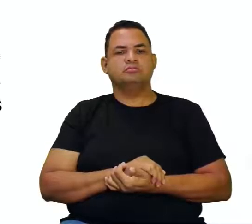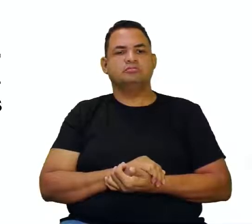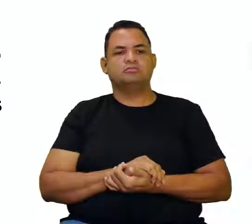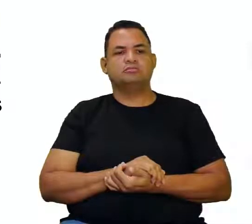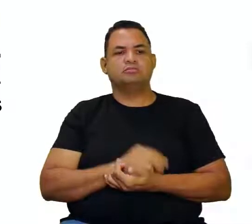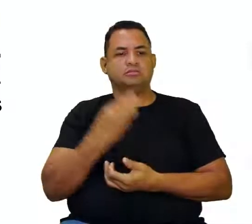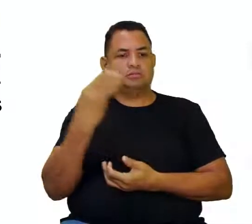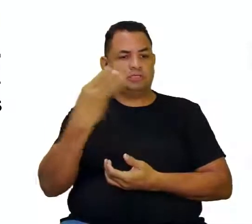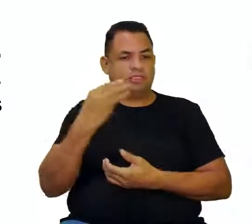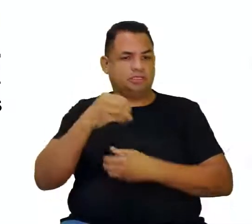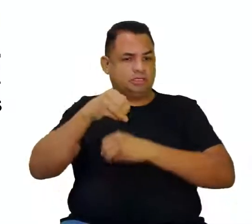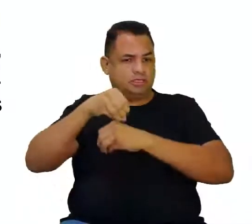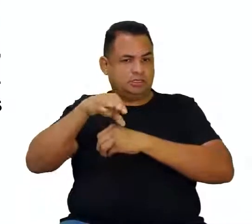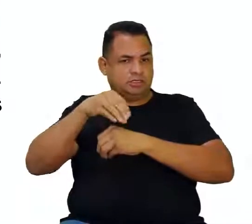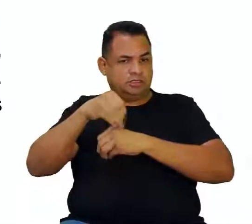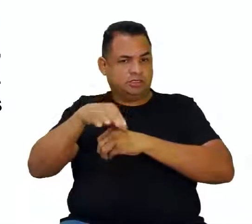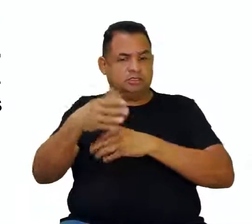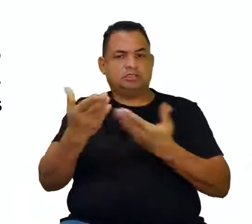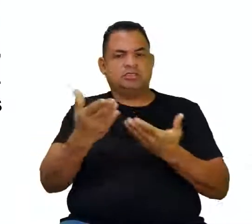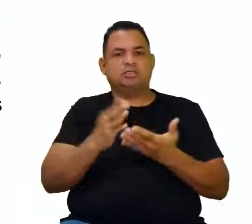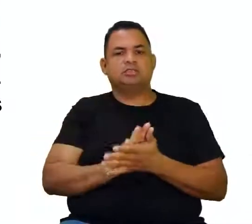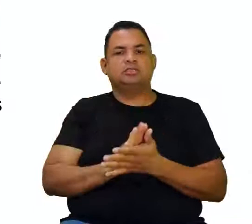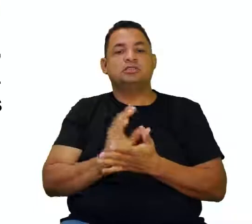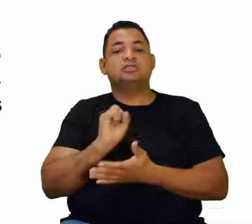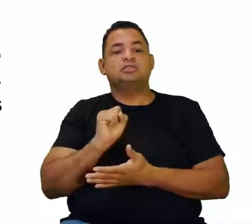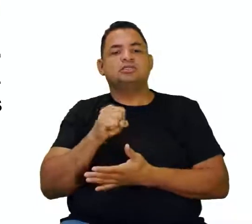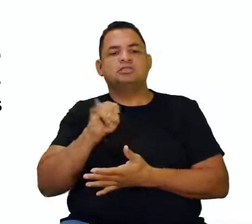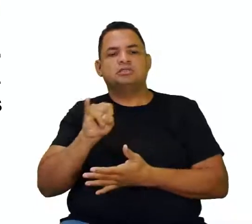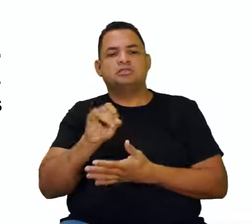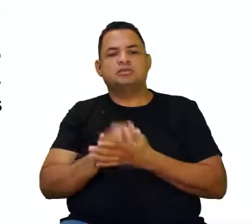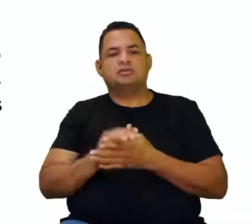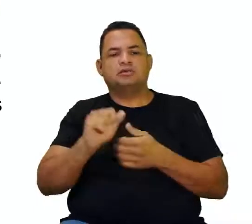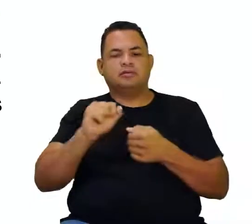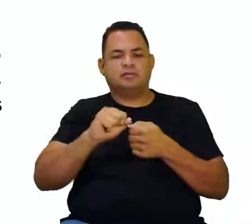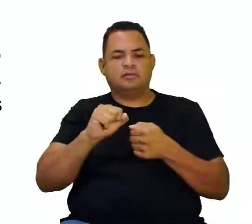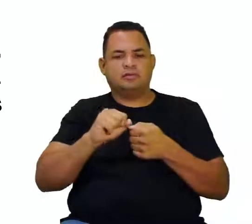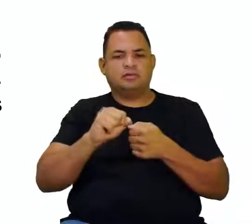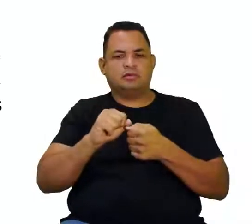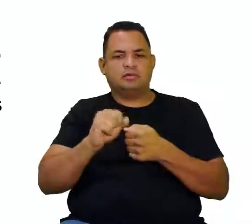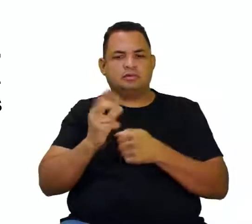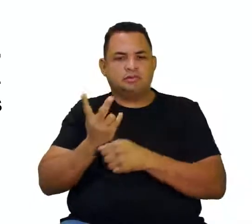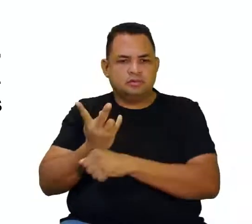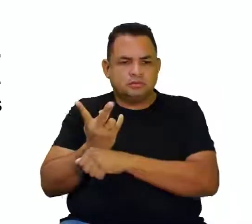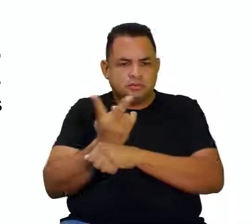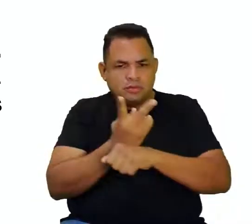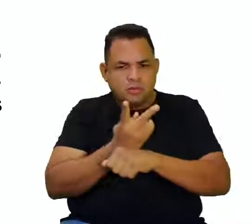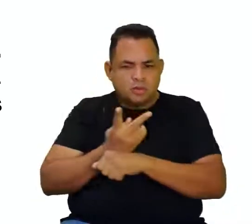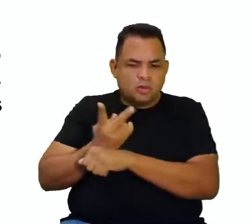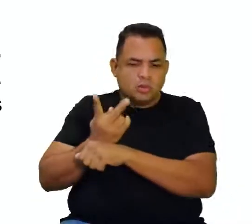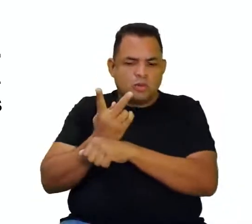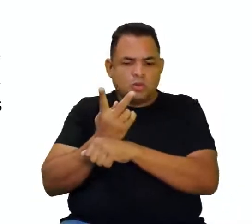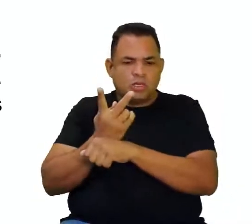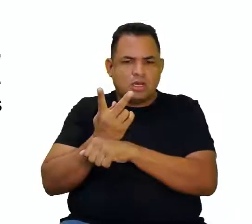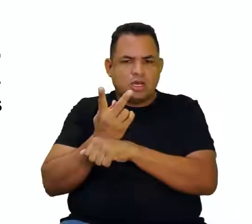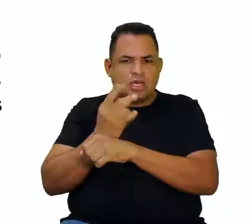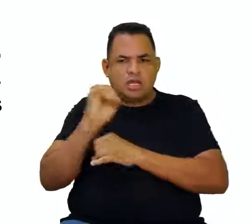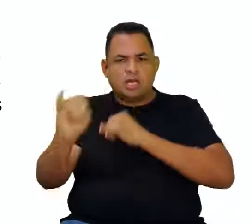A terceira dica aqui é, se você for fazer a busca de avaliações na